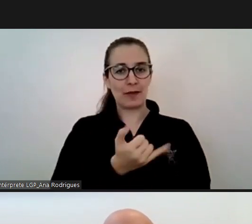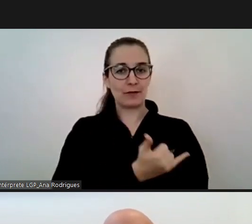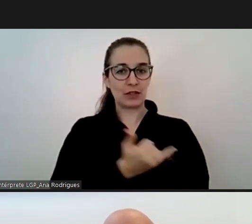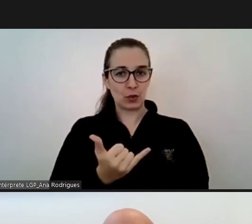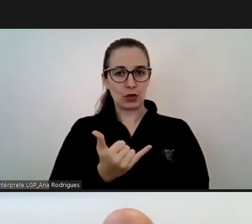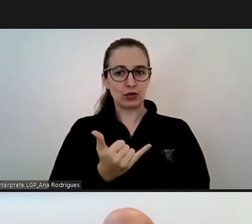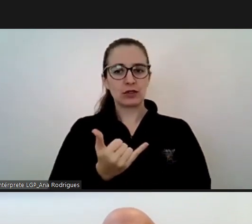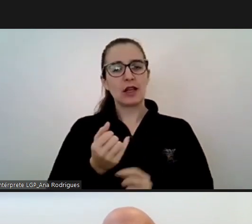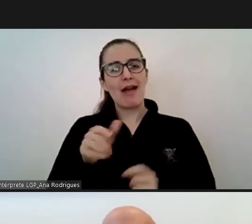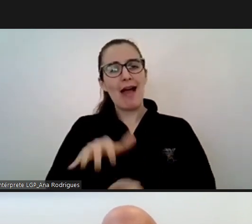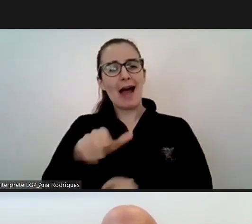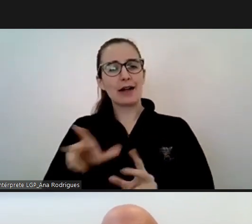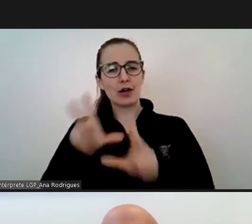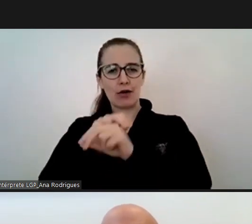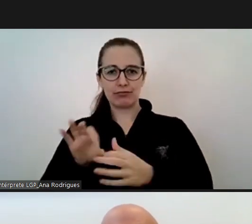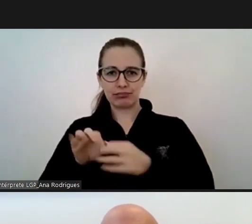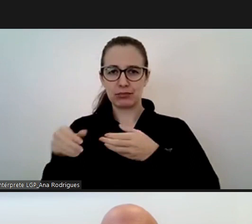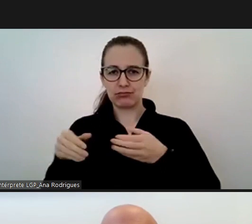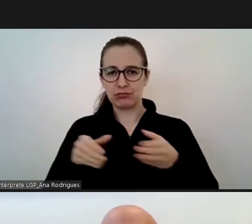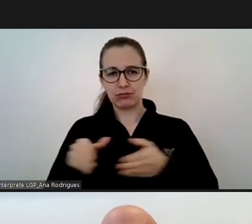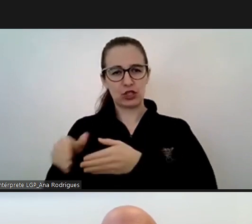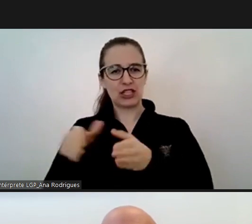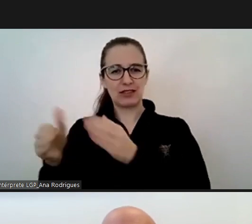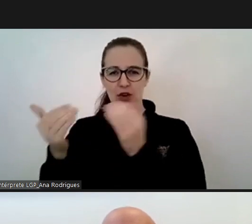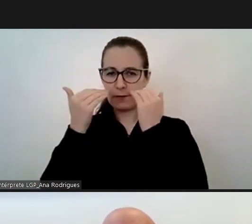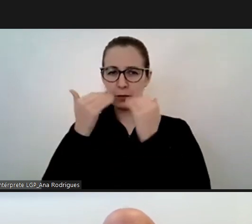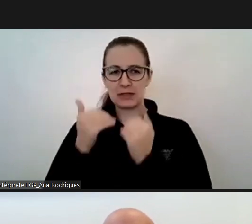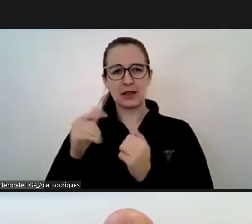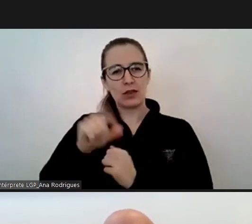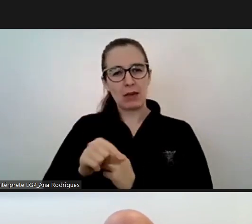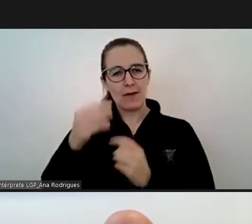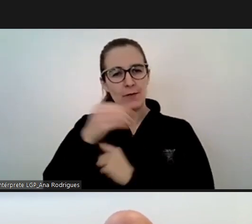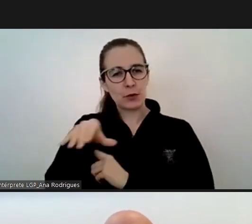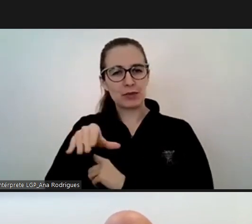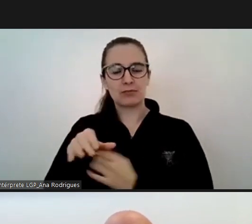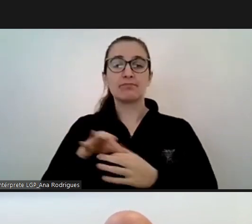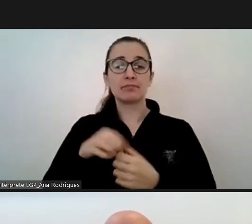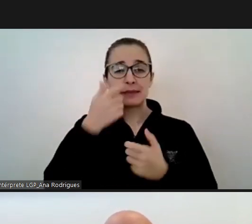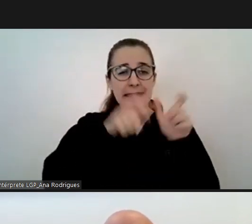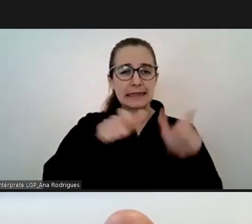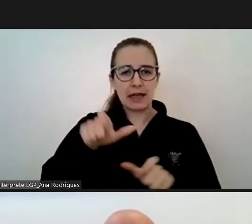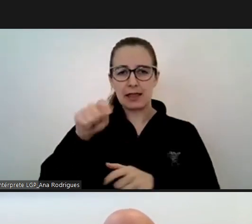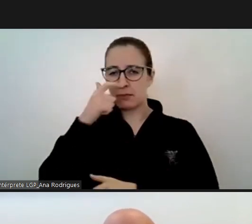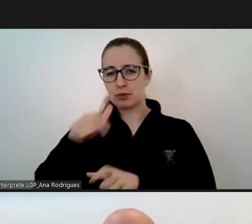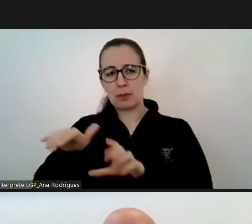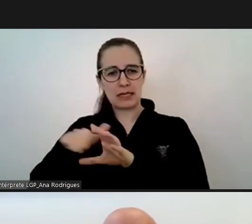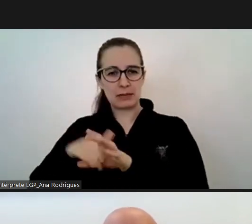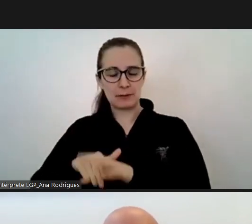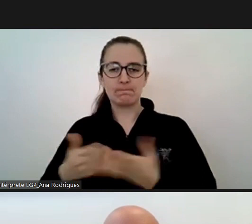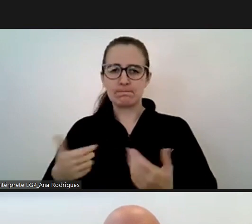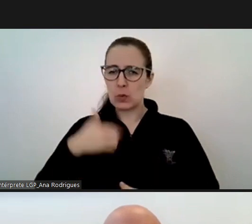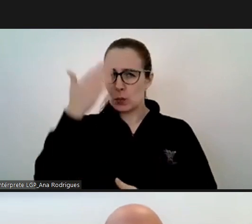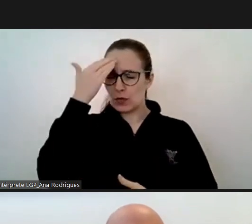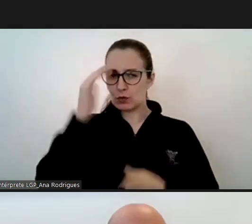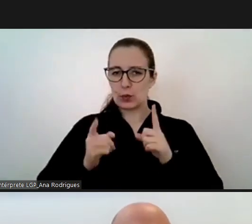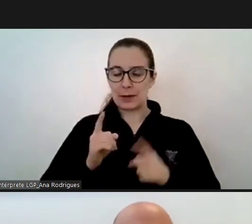houvesse uma nova área de formação estratégica na administração pública, precisamente a área da cidadania e da participação, por entendermos que